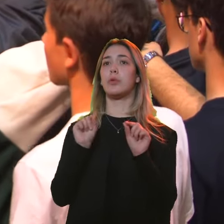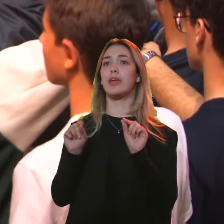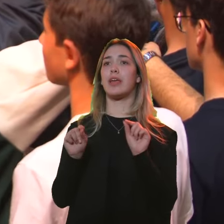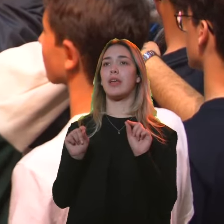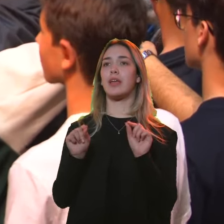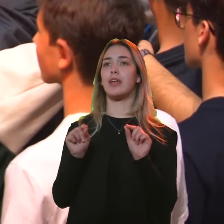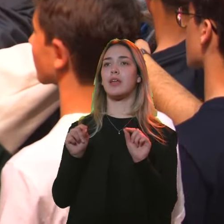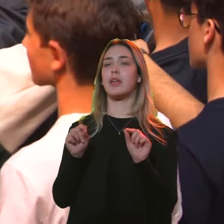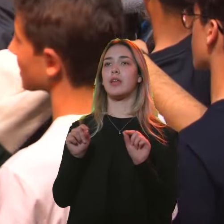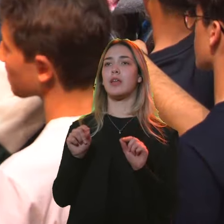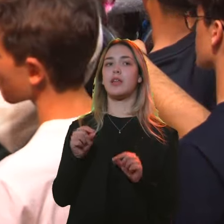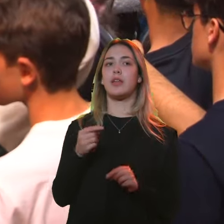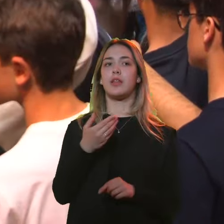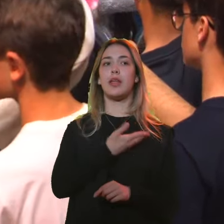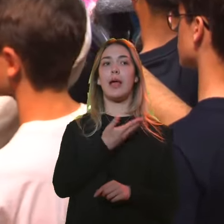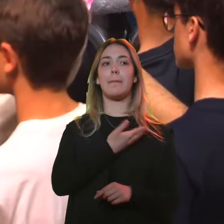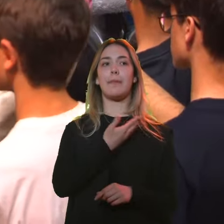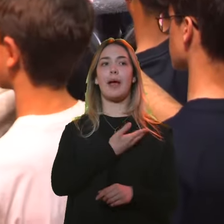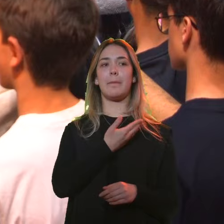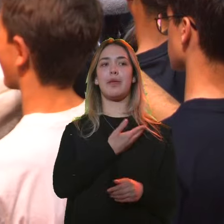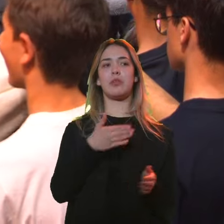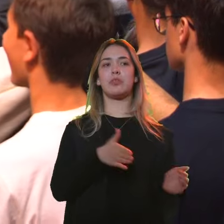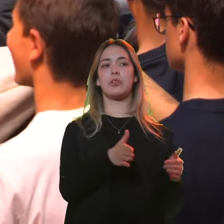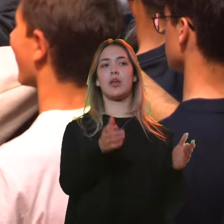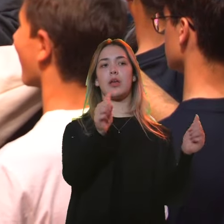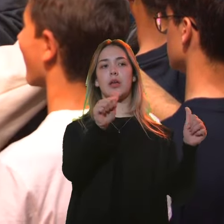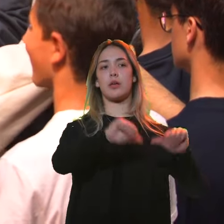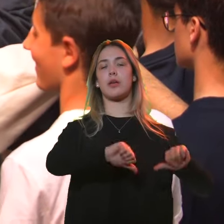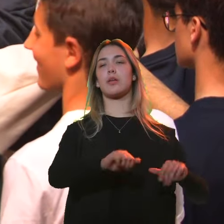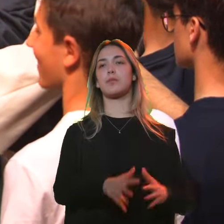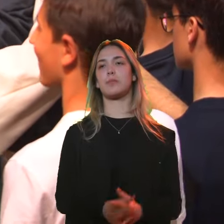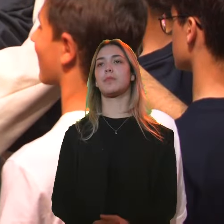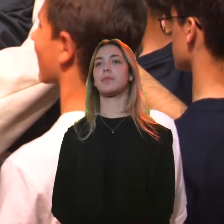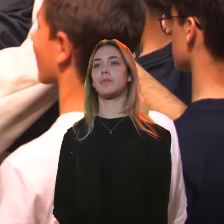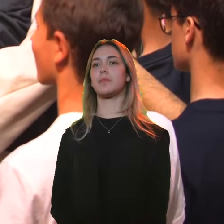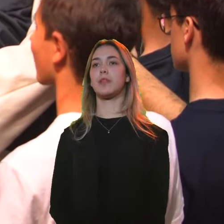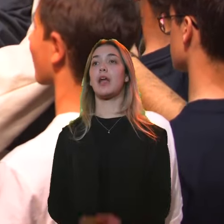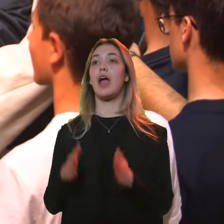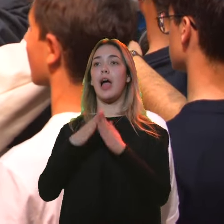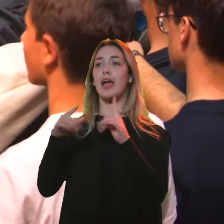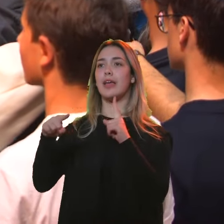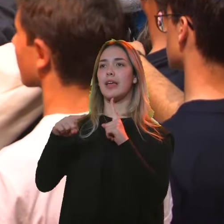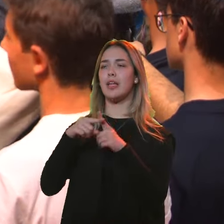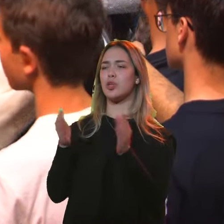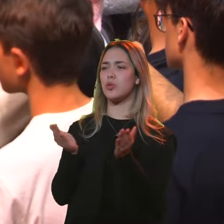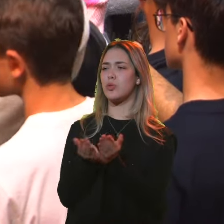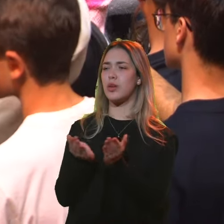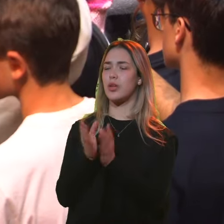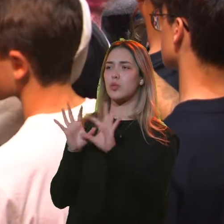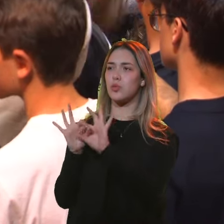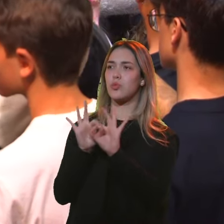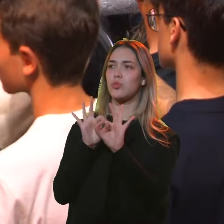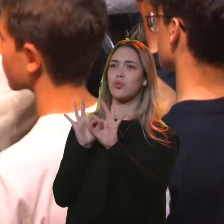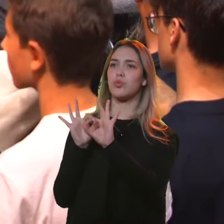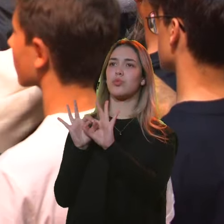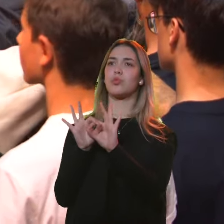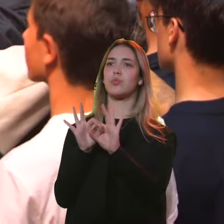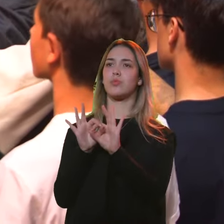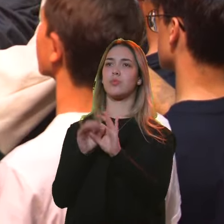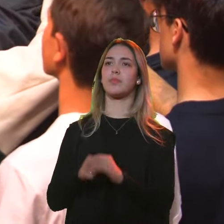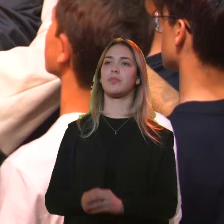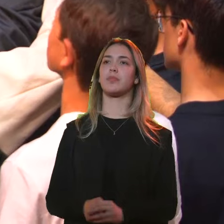Eles estão te levando para o inferno, cara. A igreja são os crentes reunidos para se